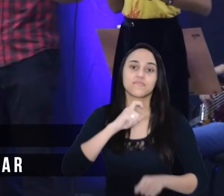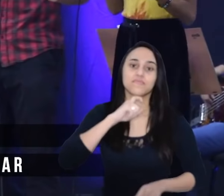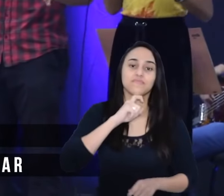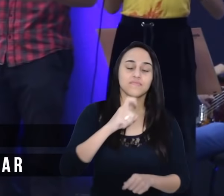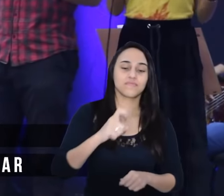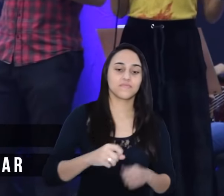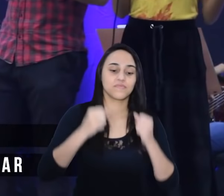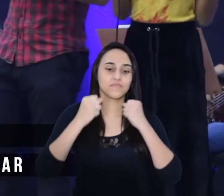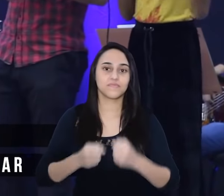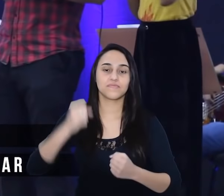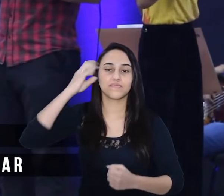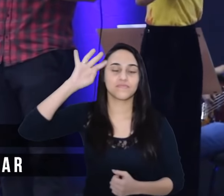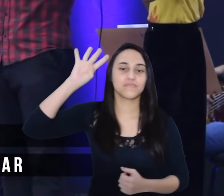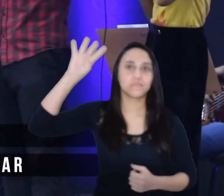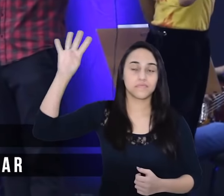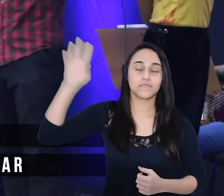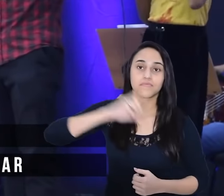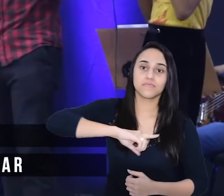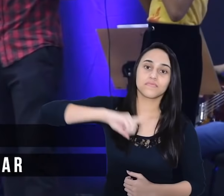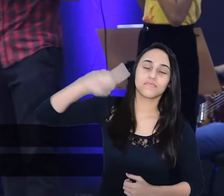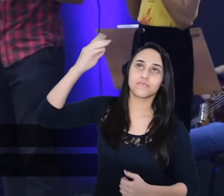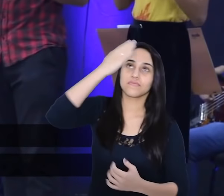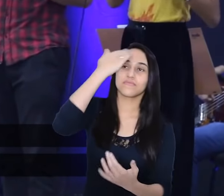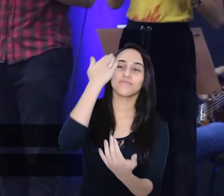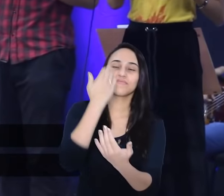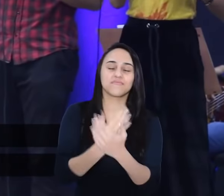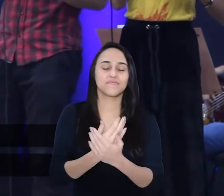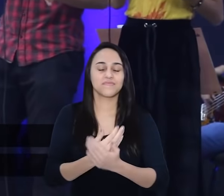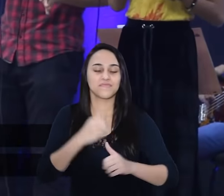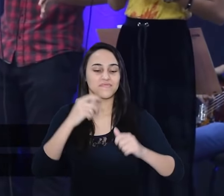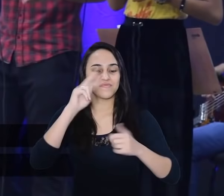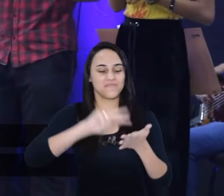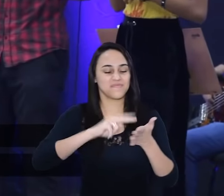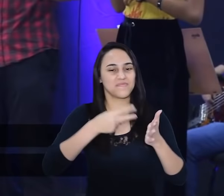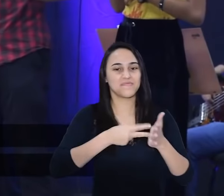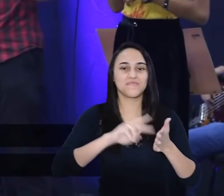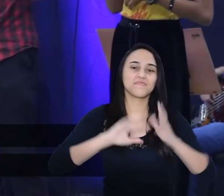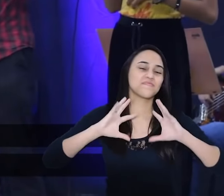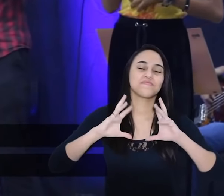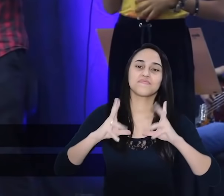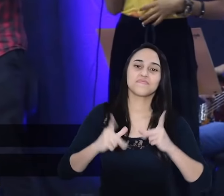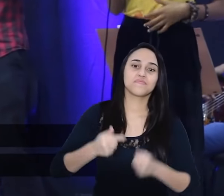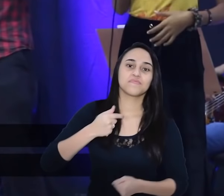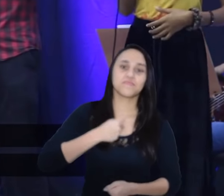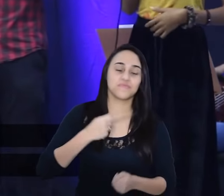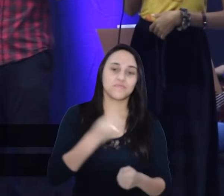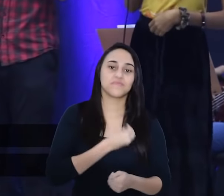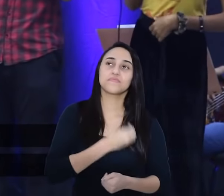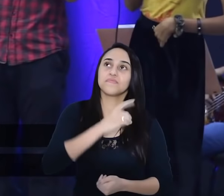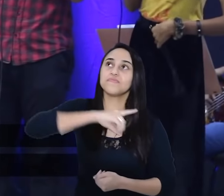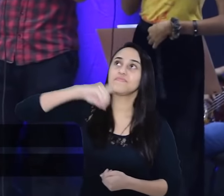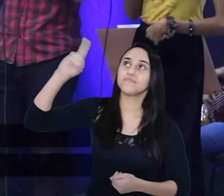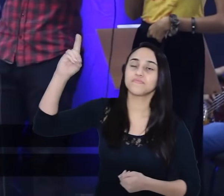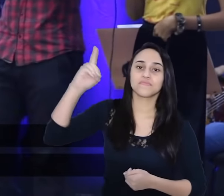que ninguém podia imaginar. Você acreditou que isso é tudo. Só